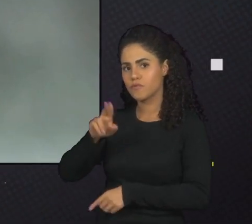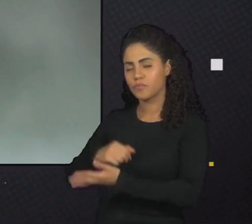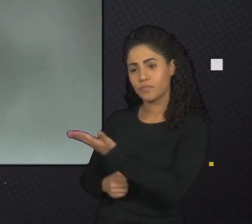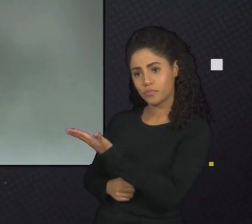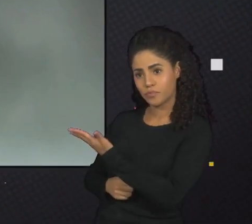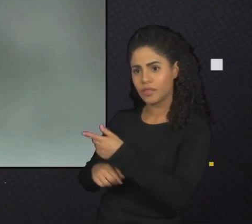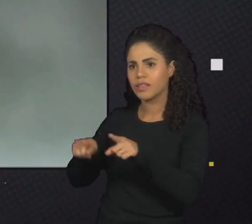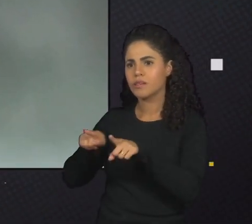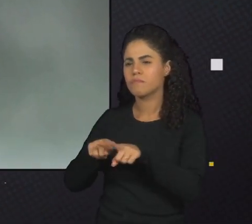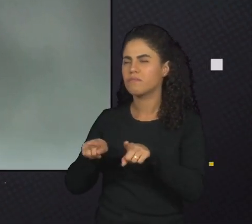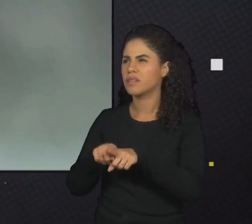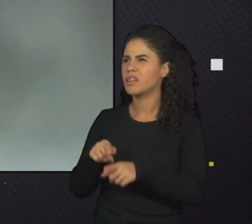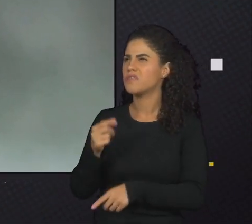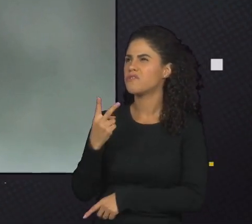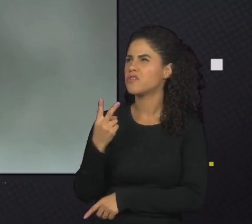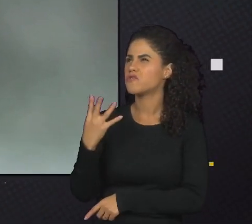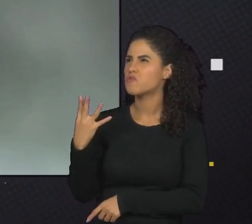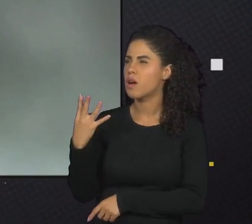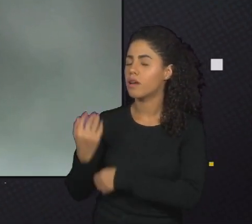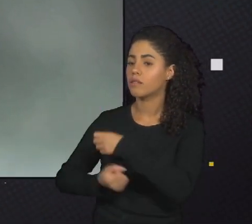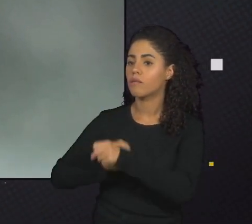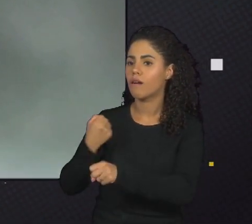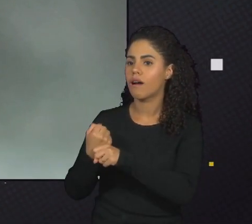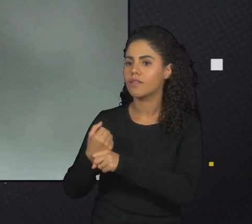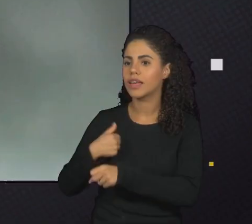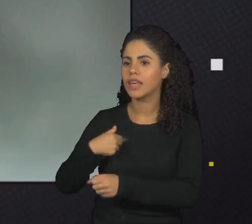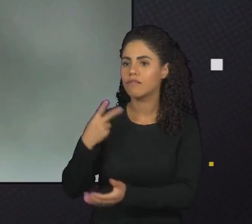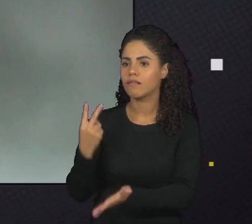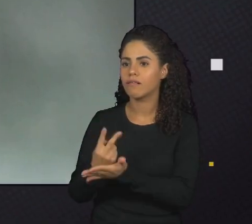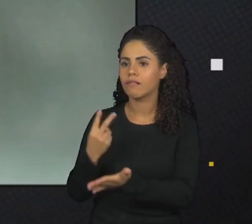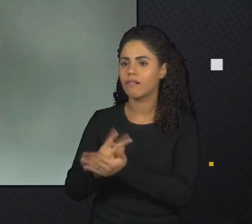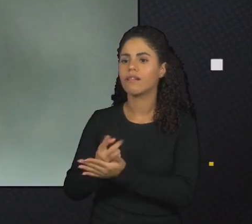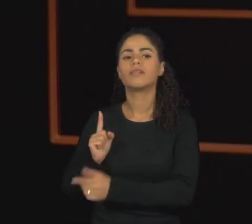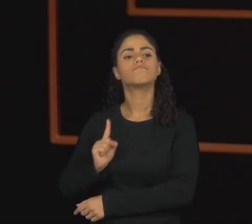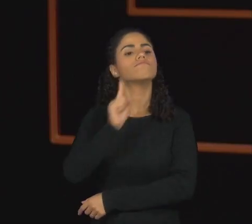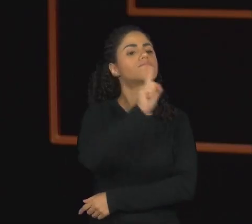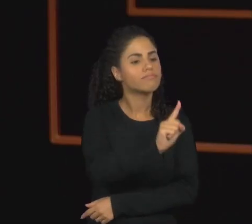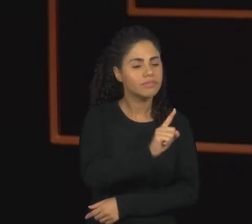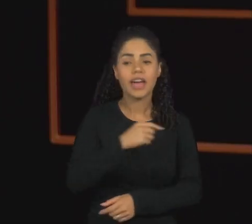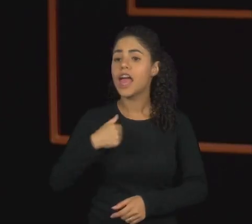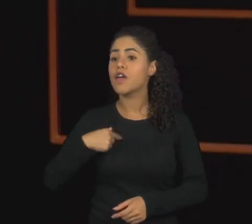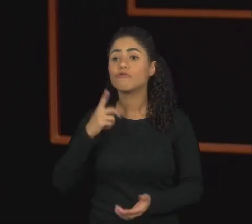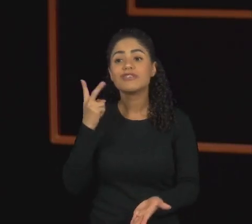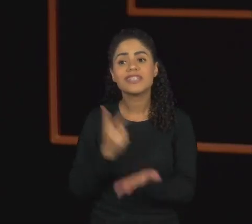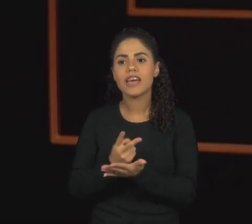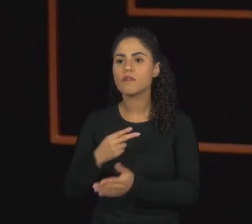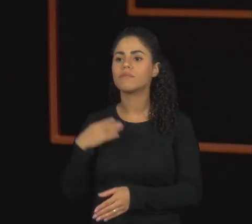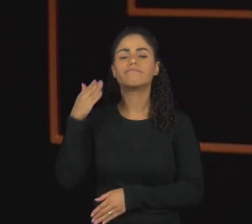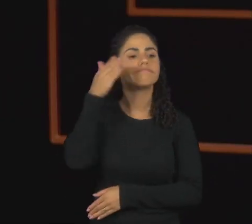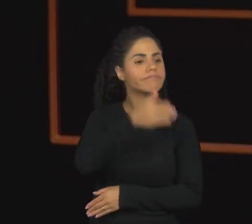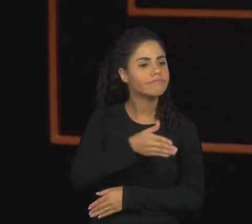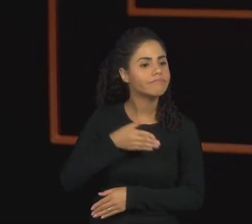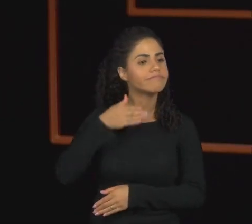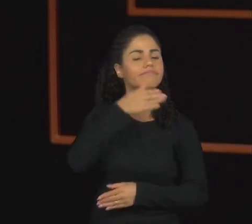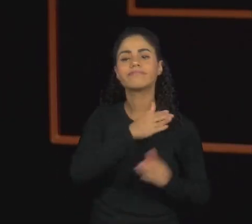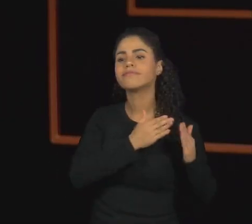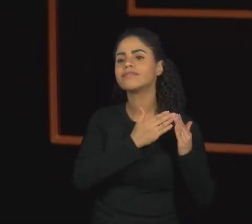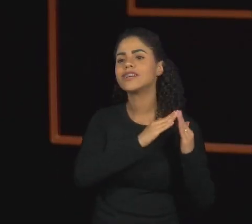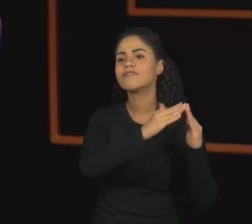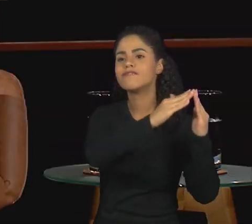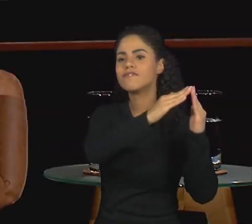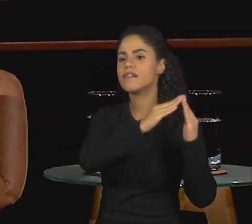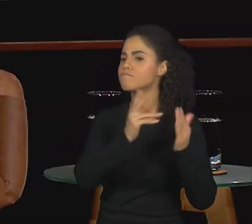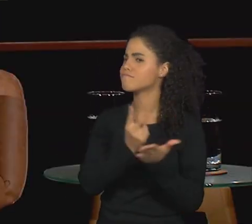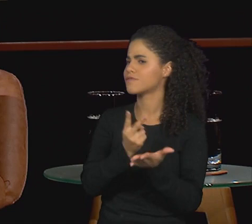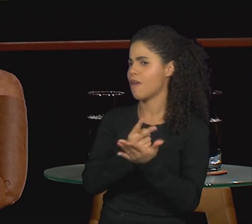há 24 anos que eu sou um colaborador, um membro, um professor voluntário do Grupo Nós do